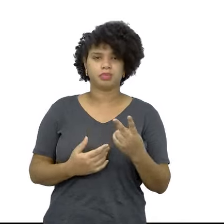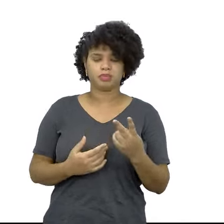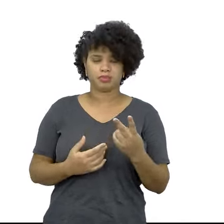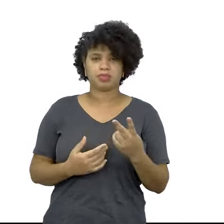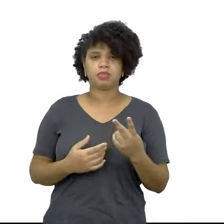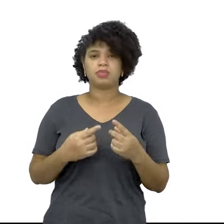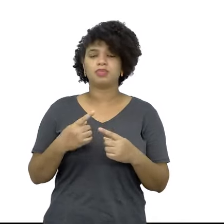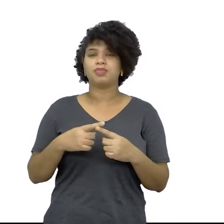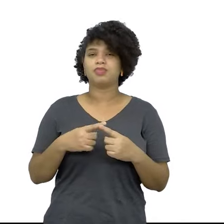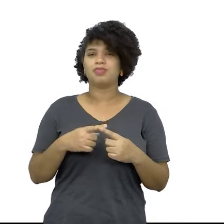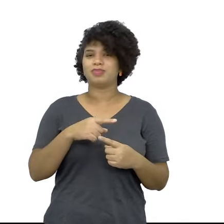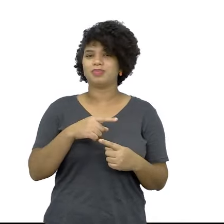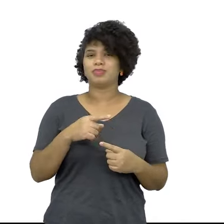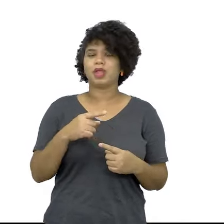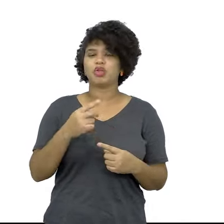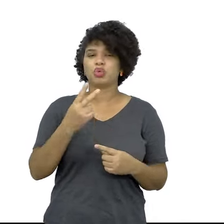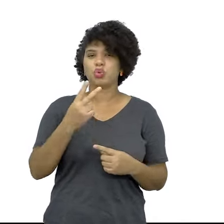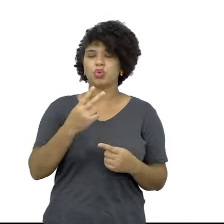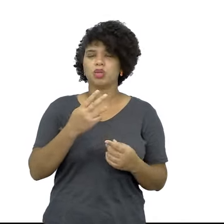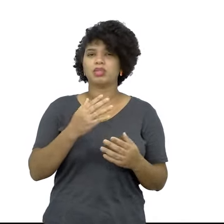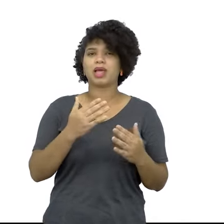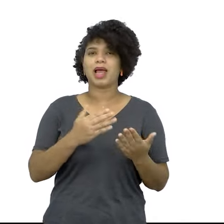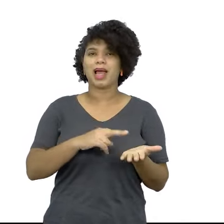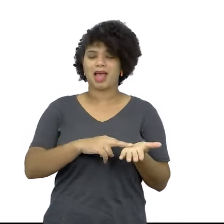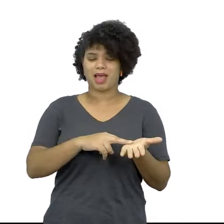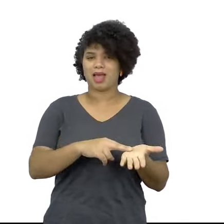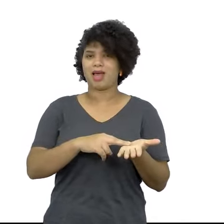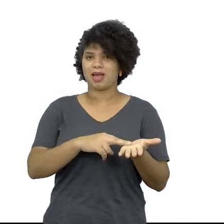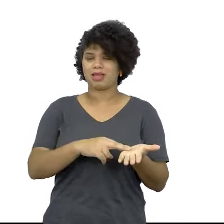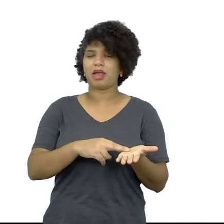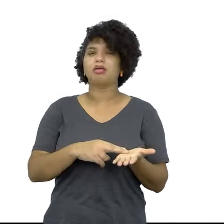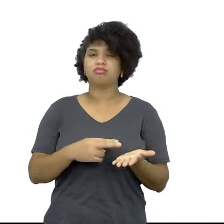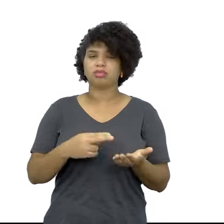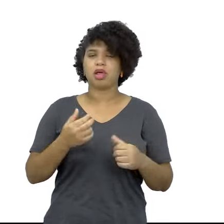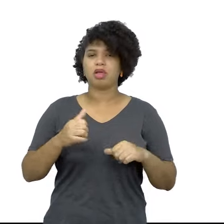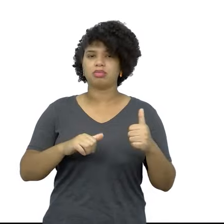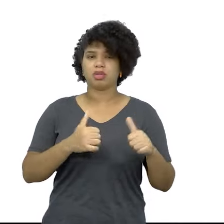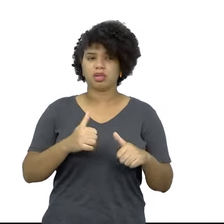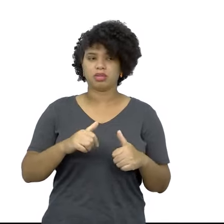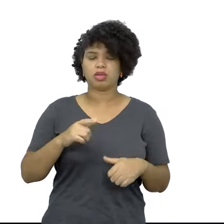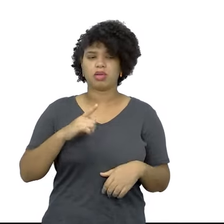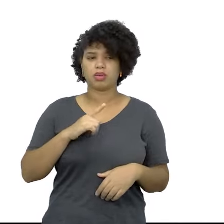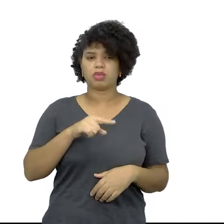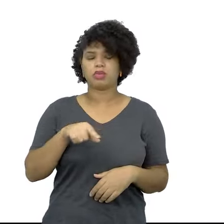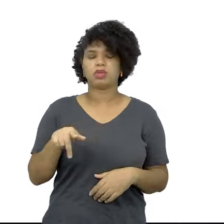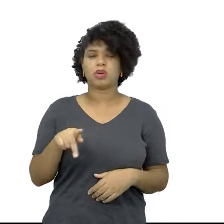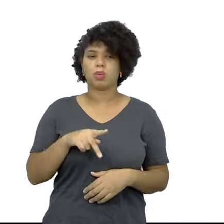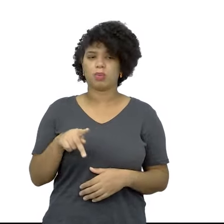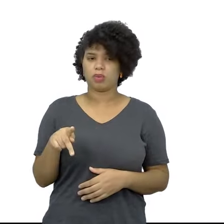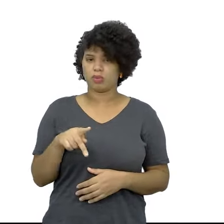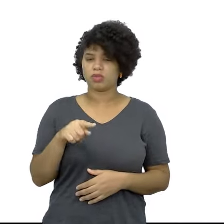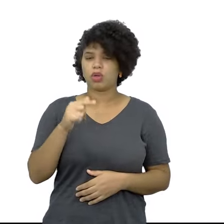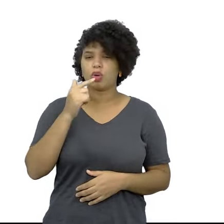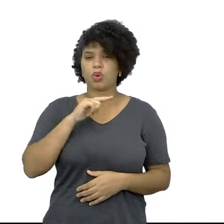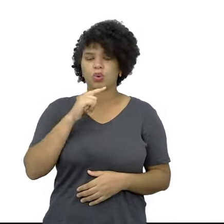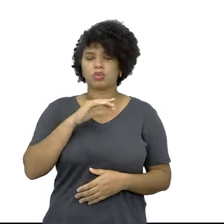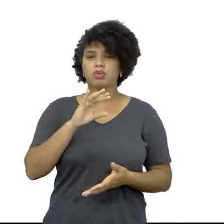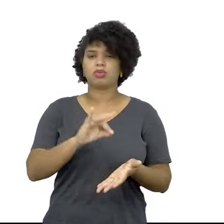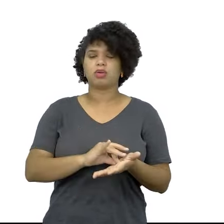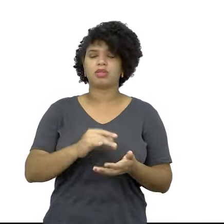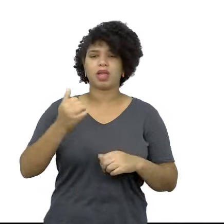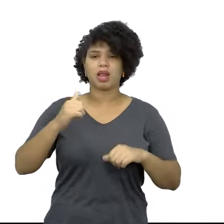estudantes analisaram 2 cartas, a partir da mediação de vocês, professores, né? Eles conseguiram fazer